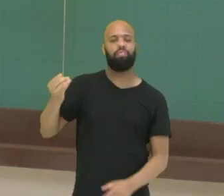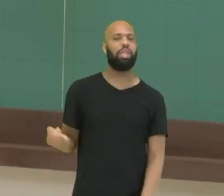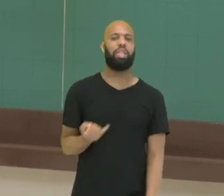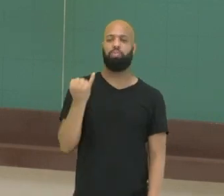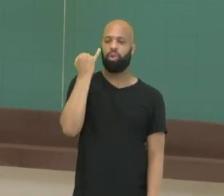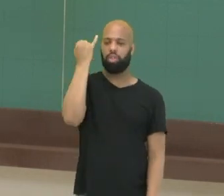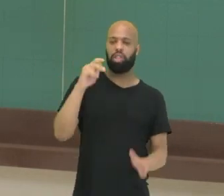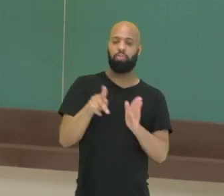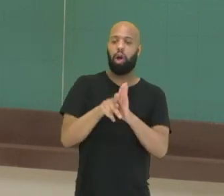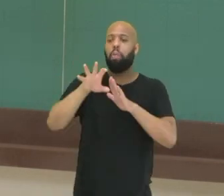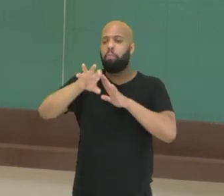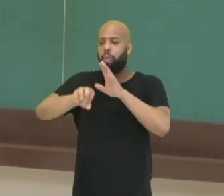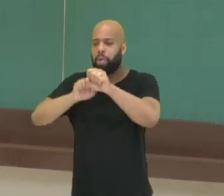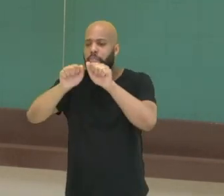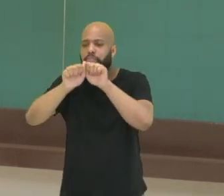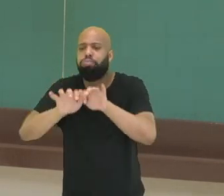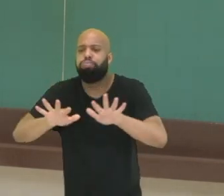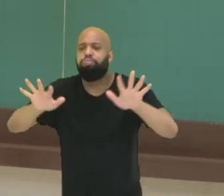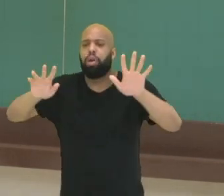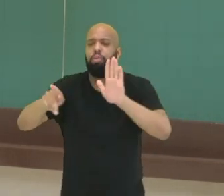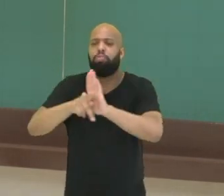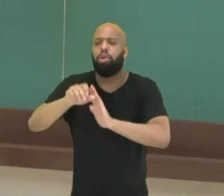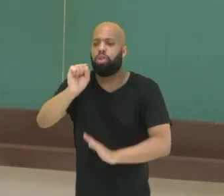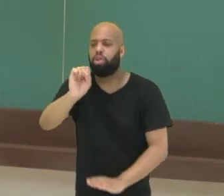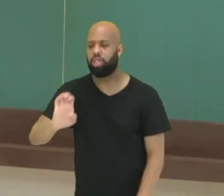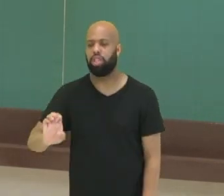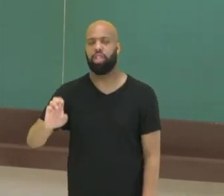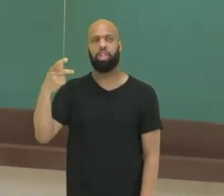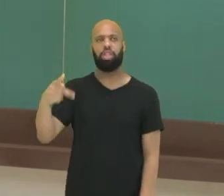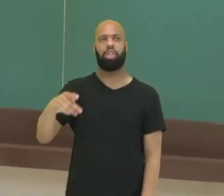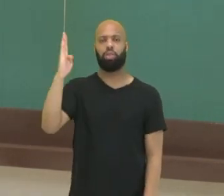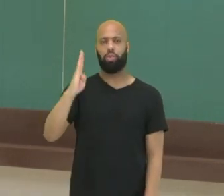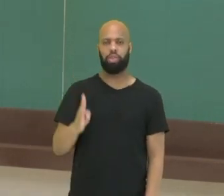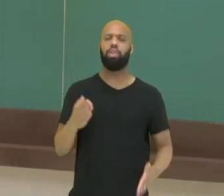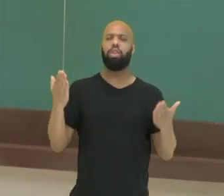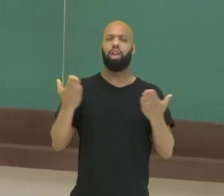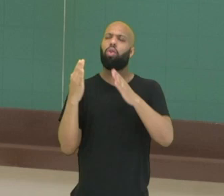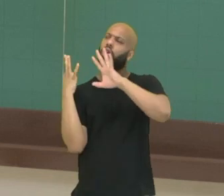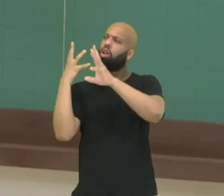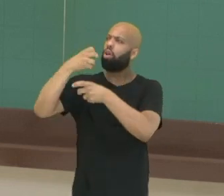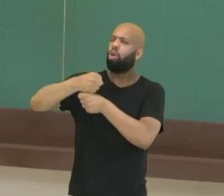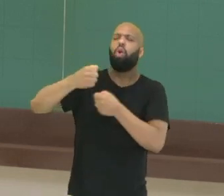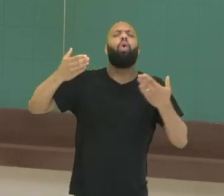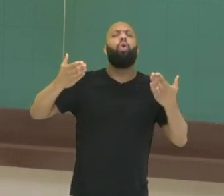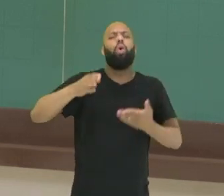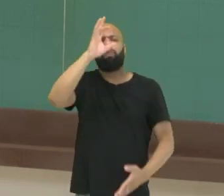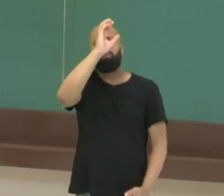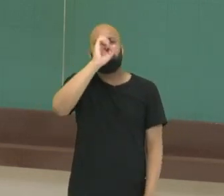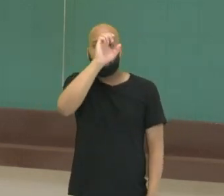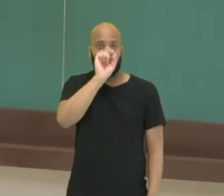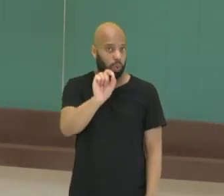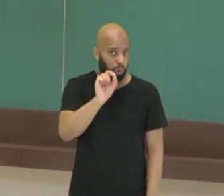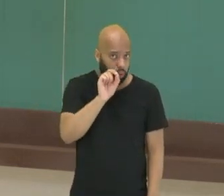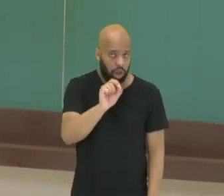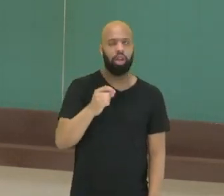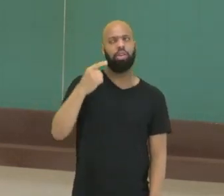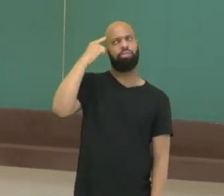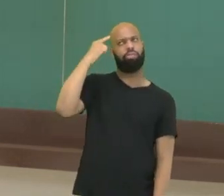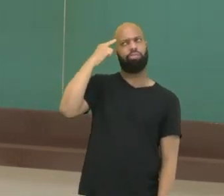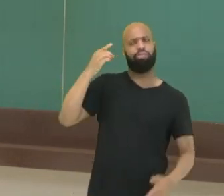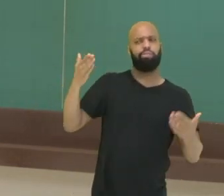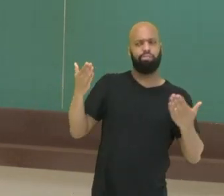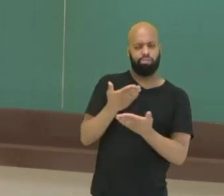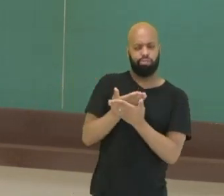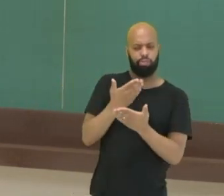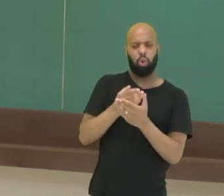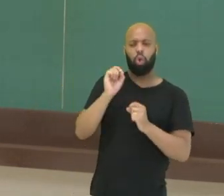de ocupação da região sudeste do Brasil. E aí, retomando um pouquinho o que nós trabalhamos, essa ideia de